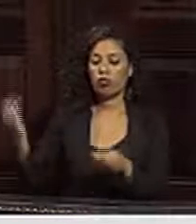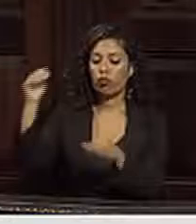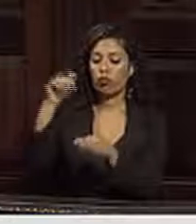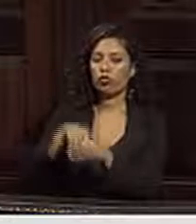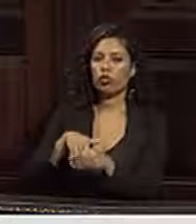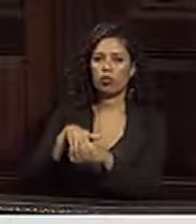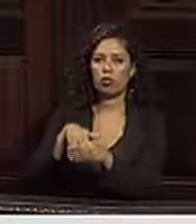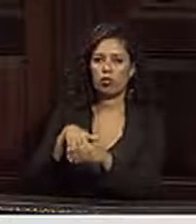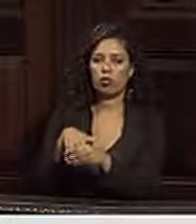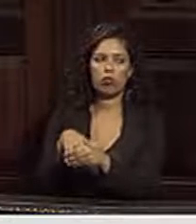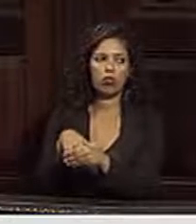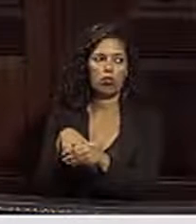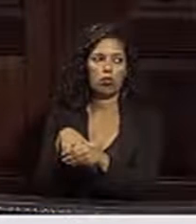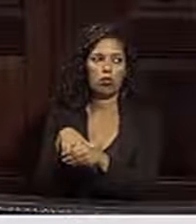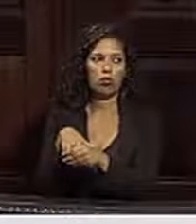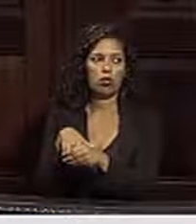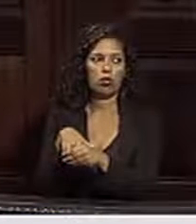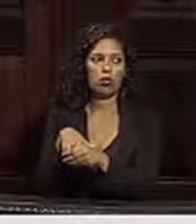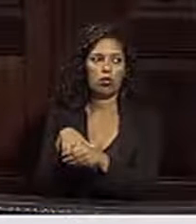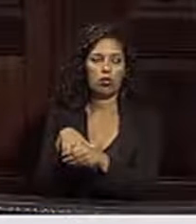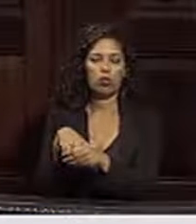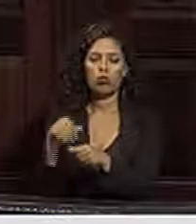votou em